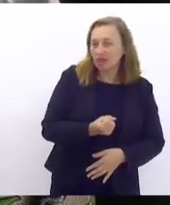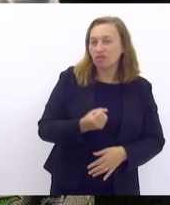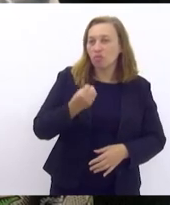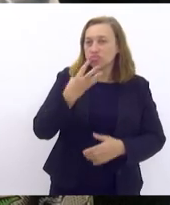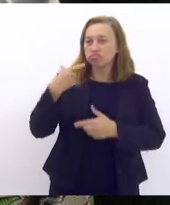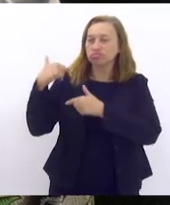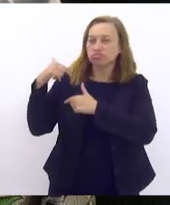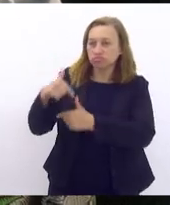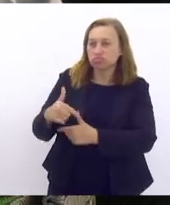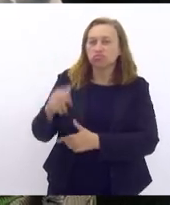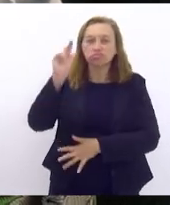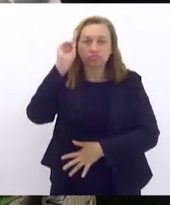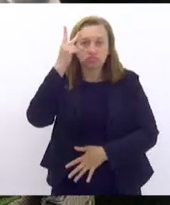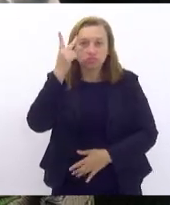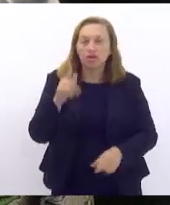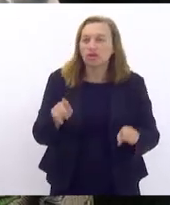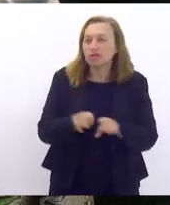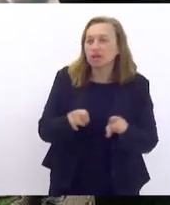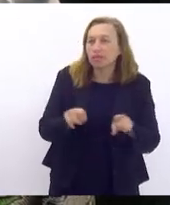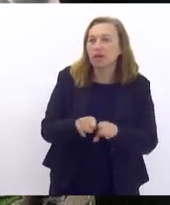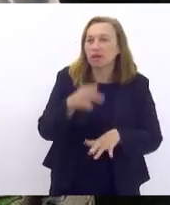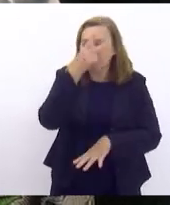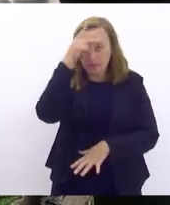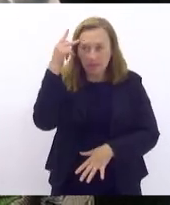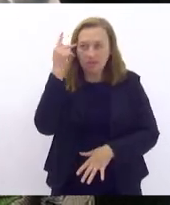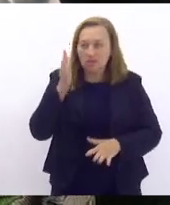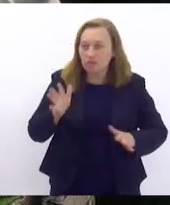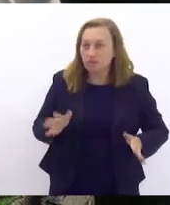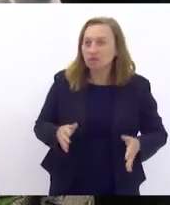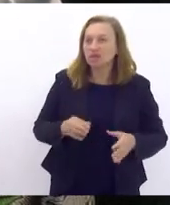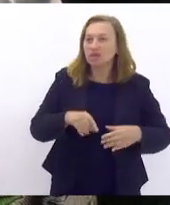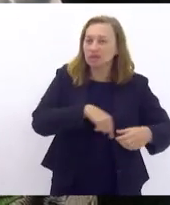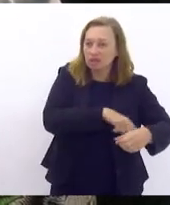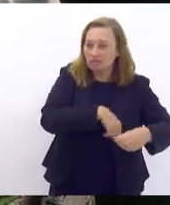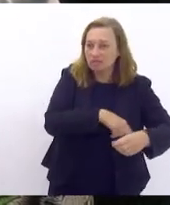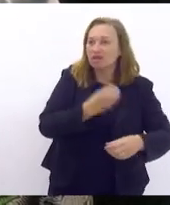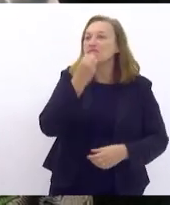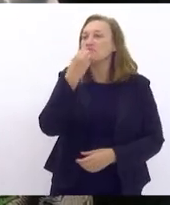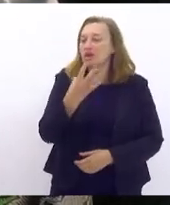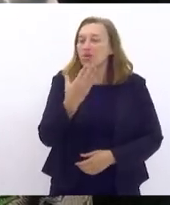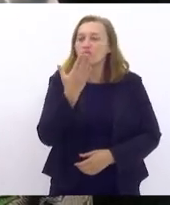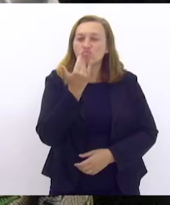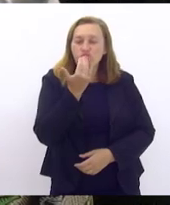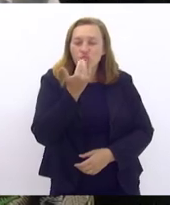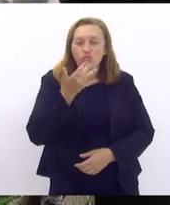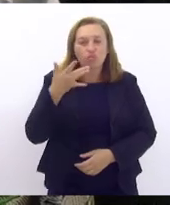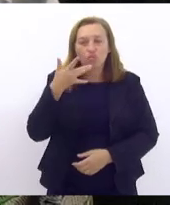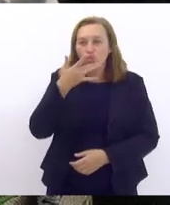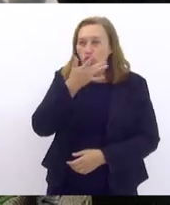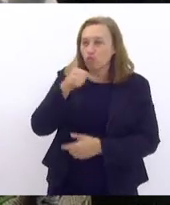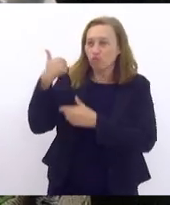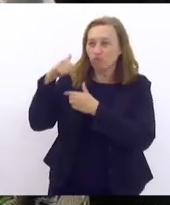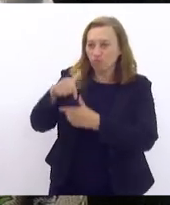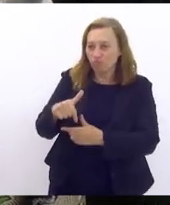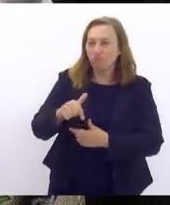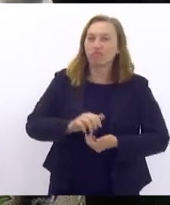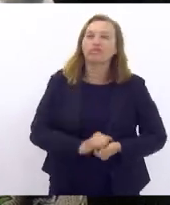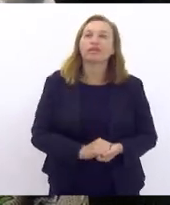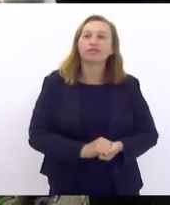tradição histórica e também pessoas que se empenham e fazem tão bem uma comida tão tradicional e tão